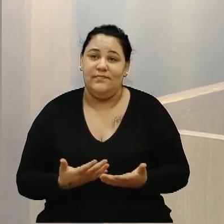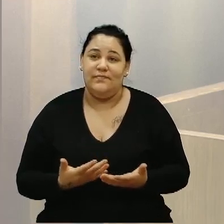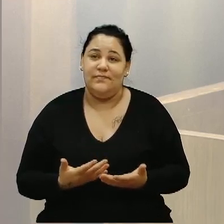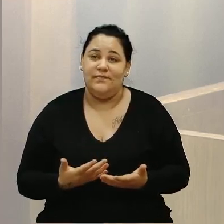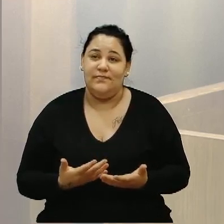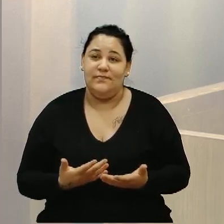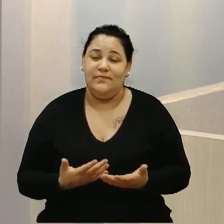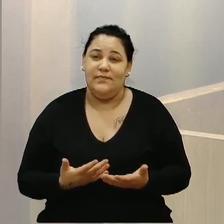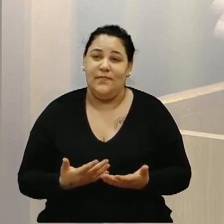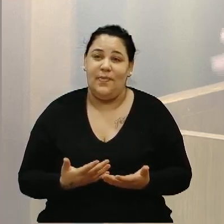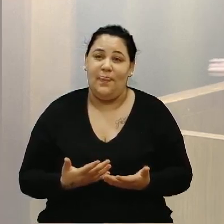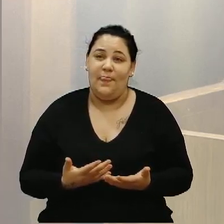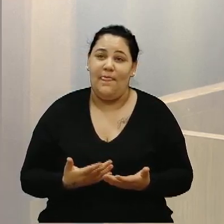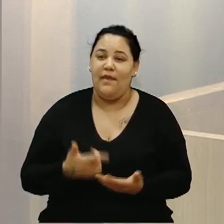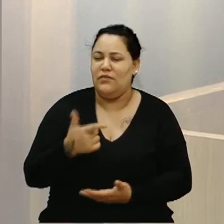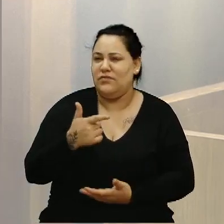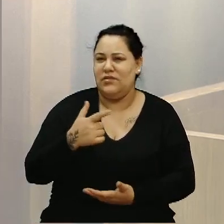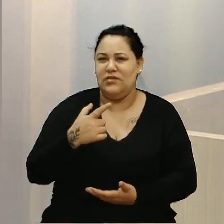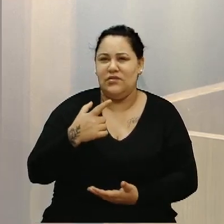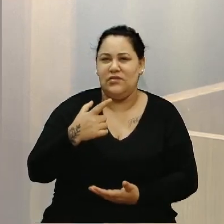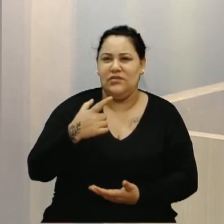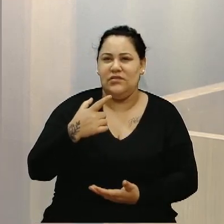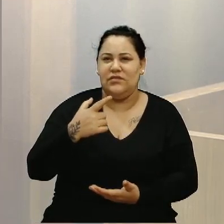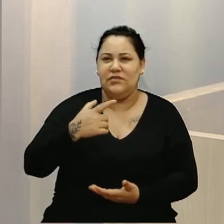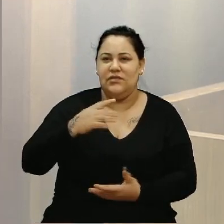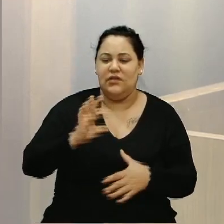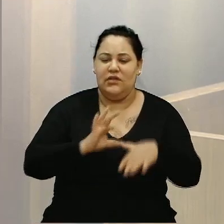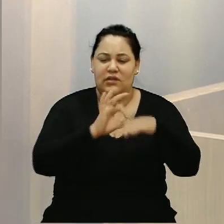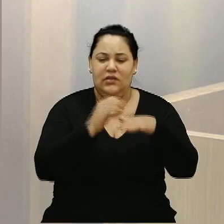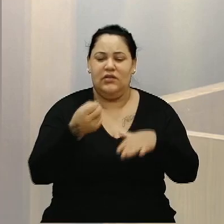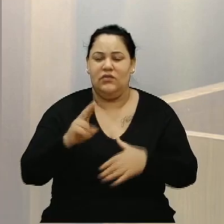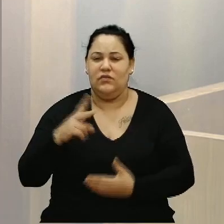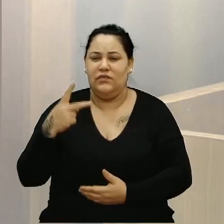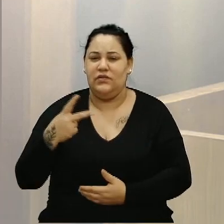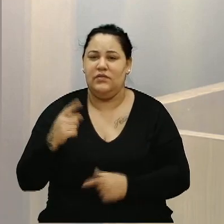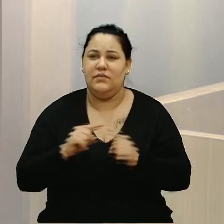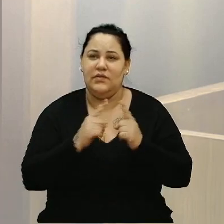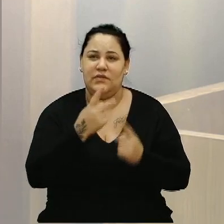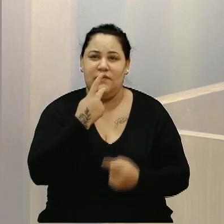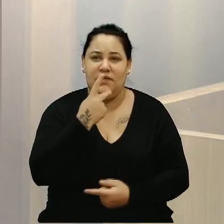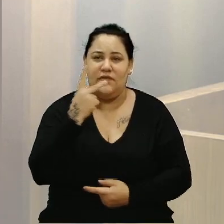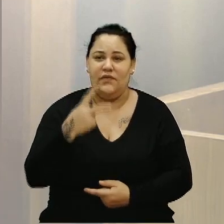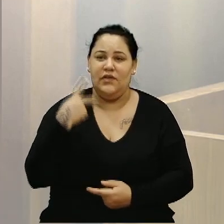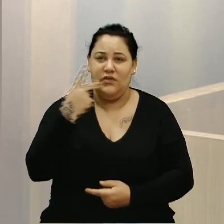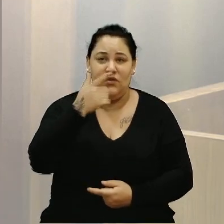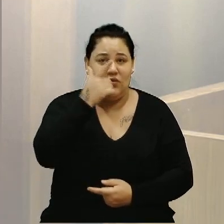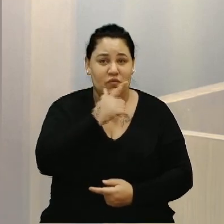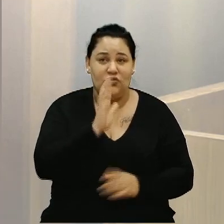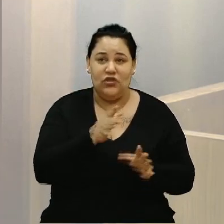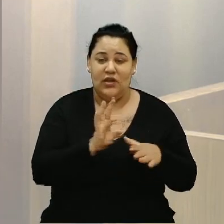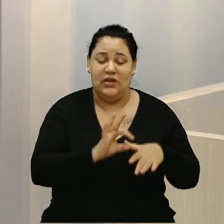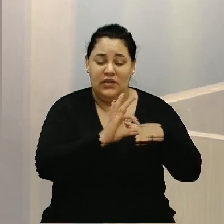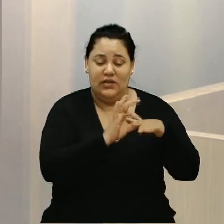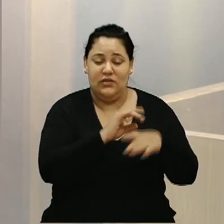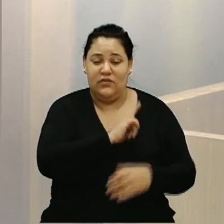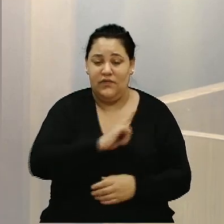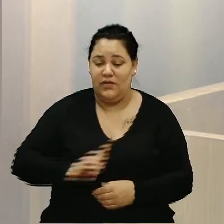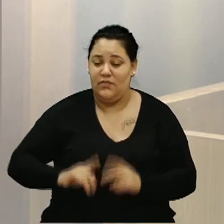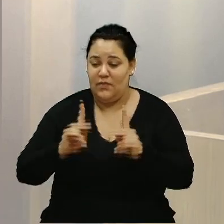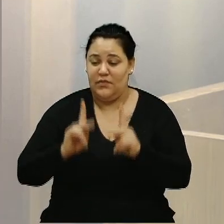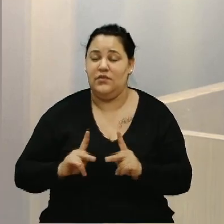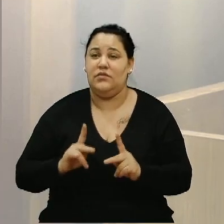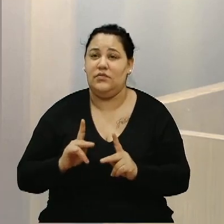liderança, nem vice-liderança do governo estão aqui, mas me dirijo o vereador Lucas, que já foi líder do governo, uma pessoa sensível e que